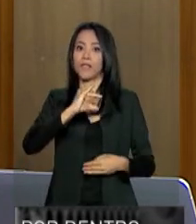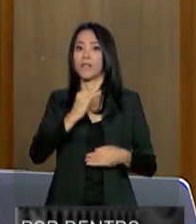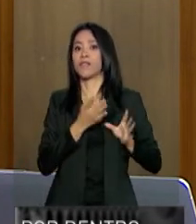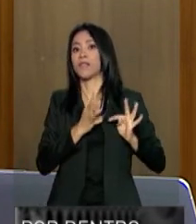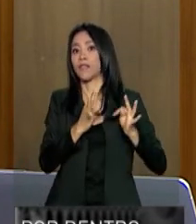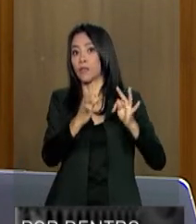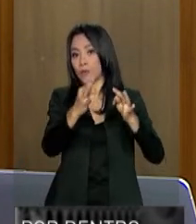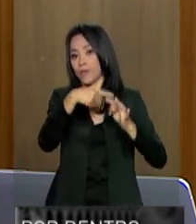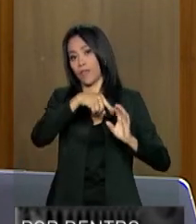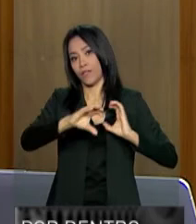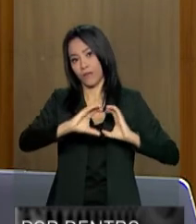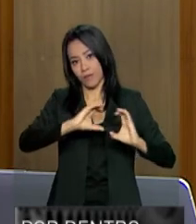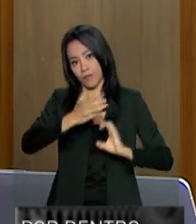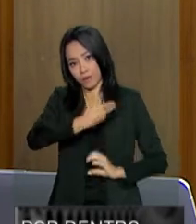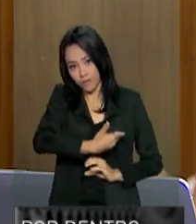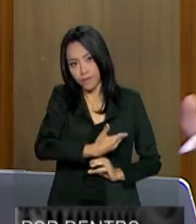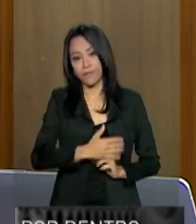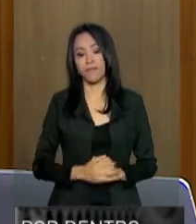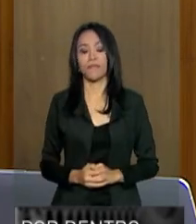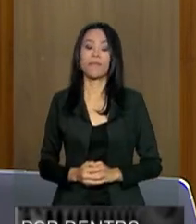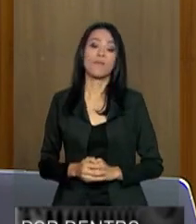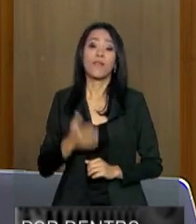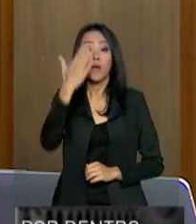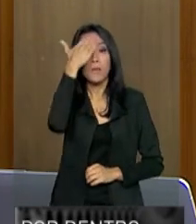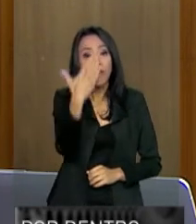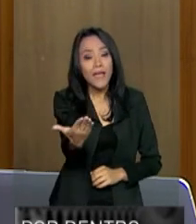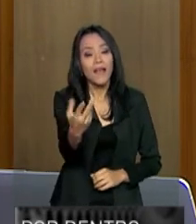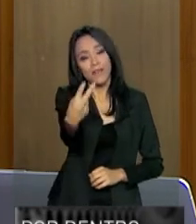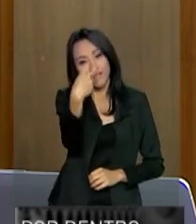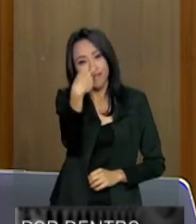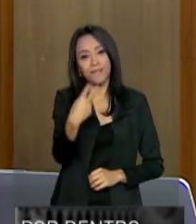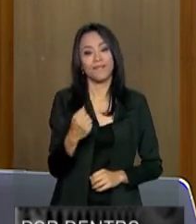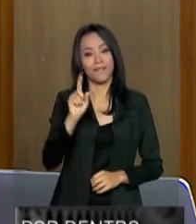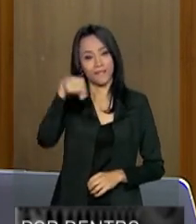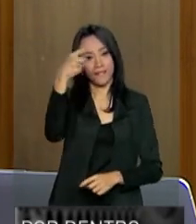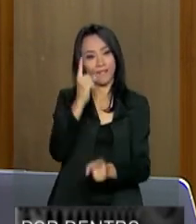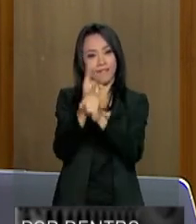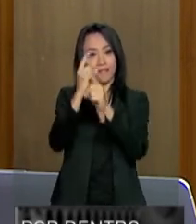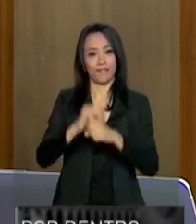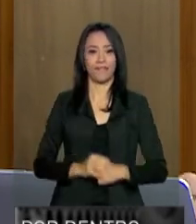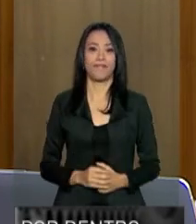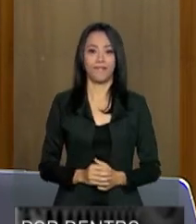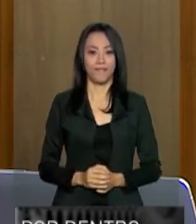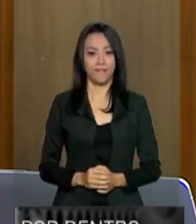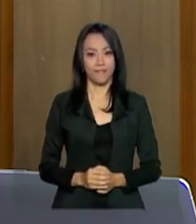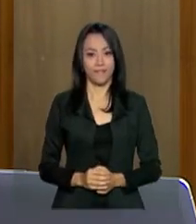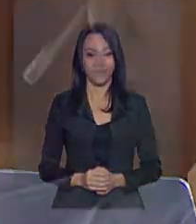e inovações e comunicações muito obrigado pela companhia e até a próxima